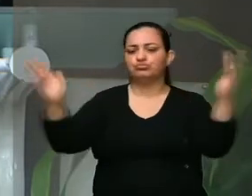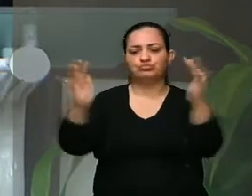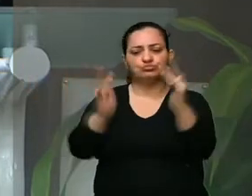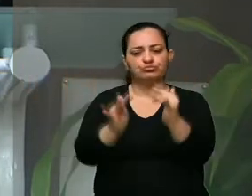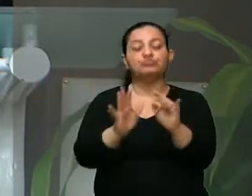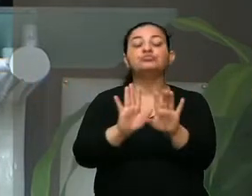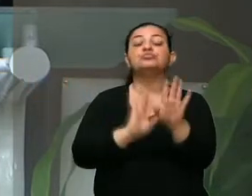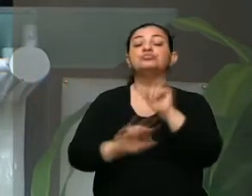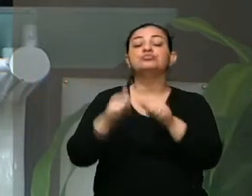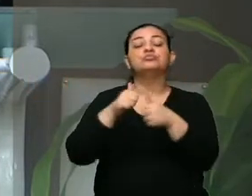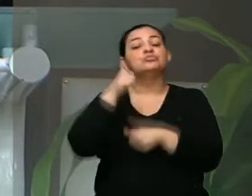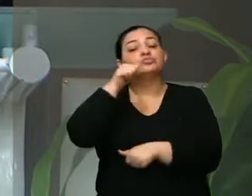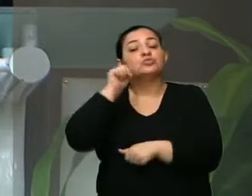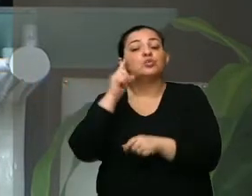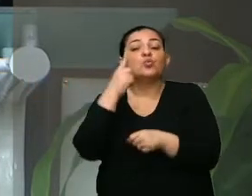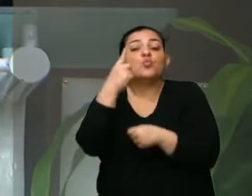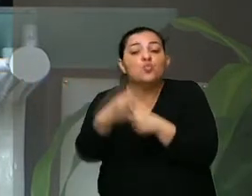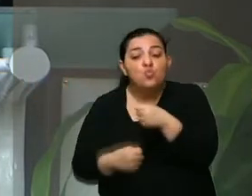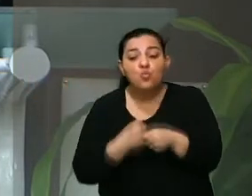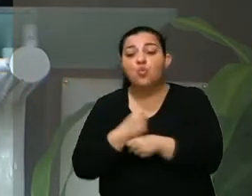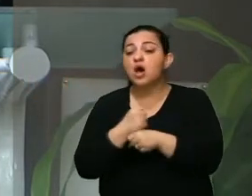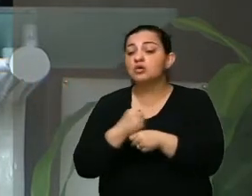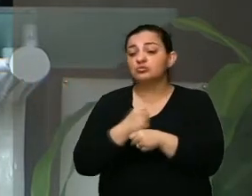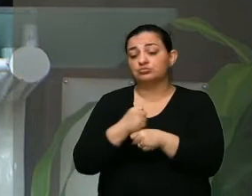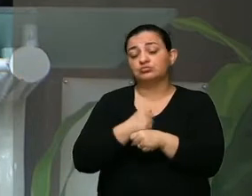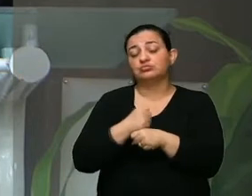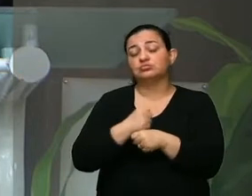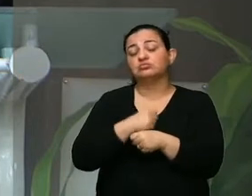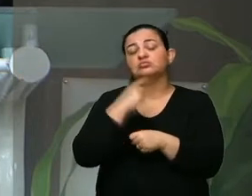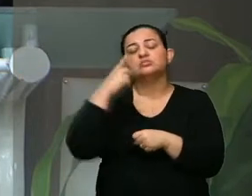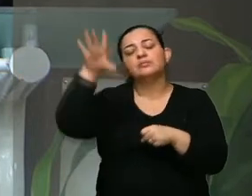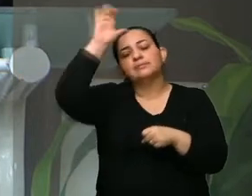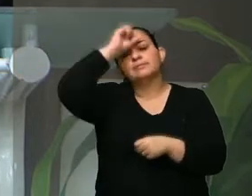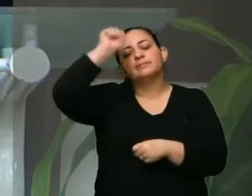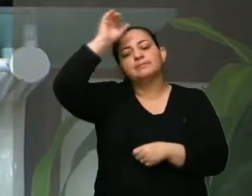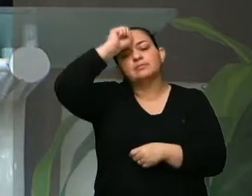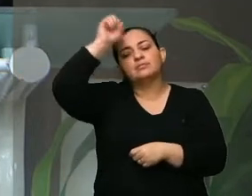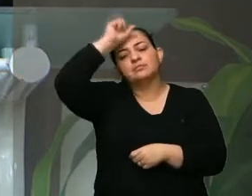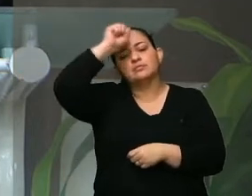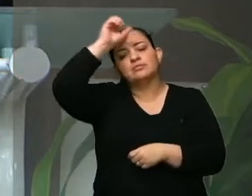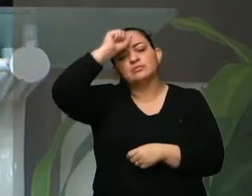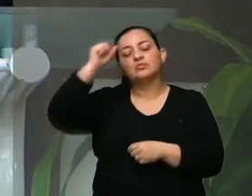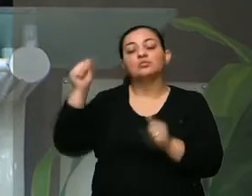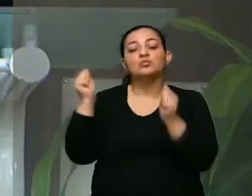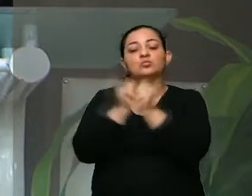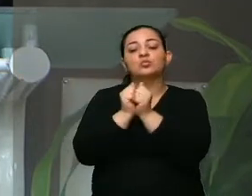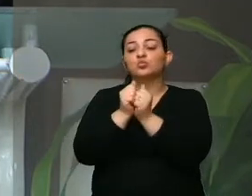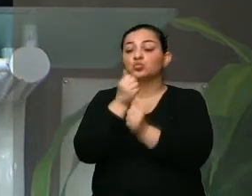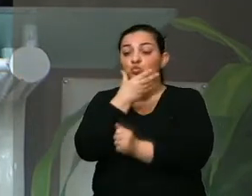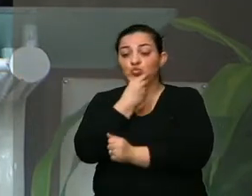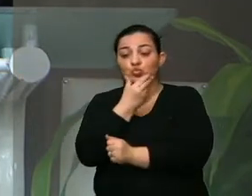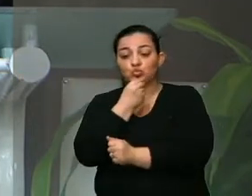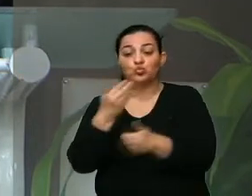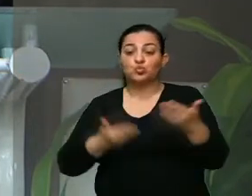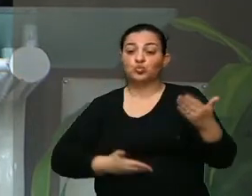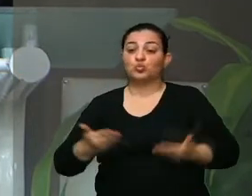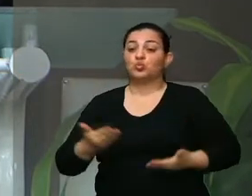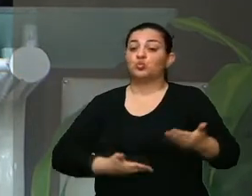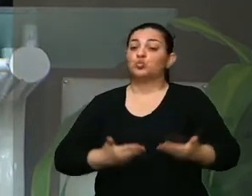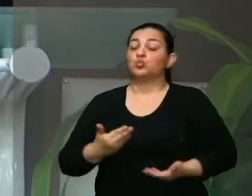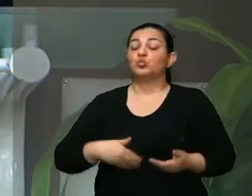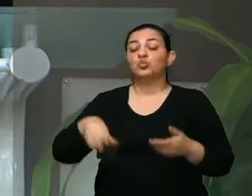elas ficaram por um ano aprendendo com e cai o eunuco do rei